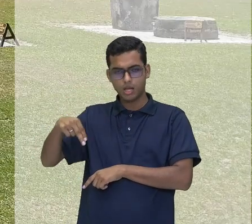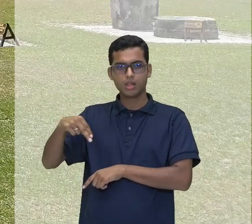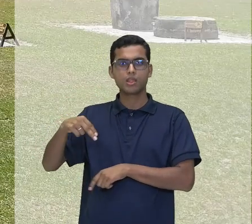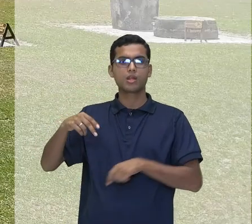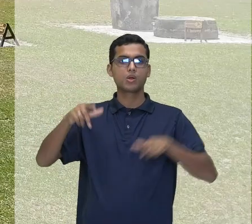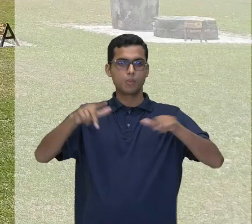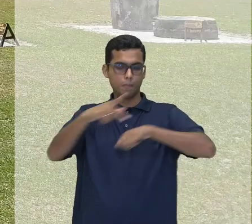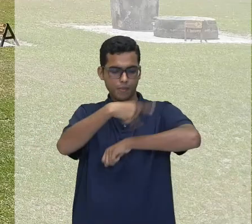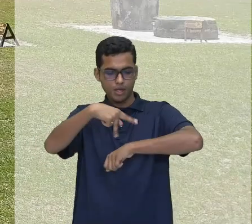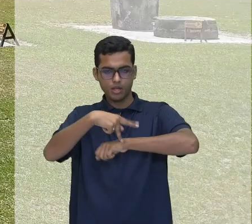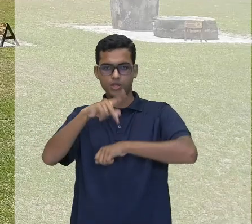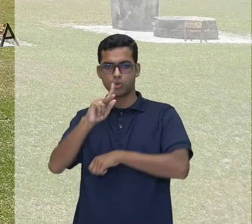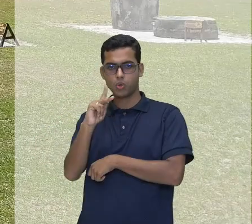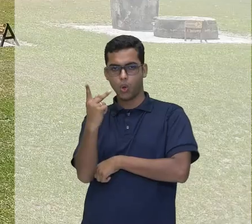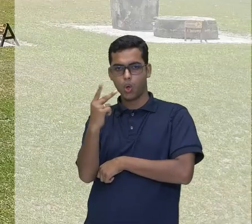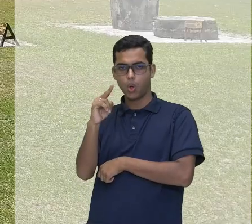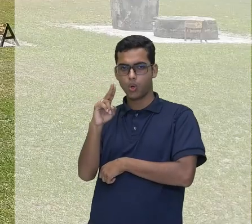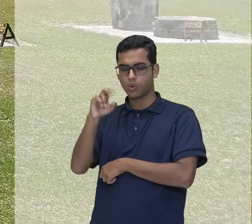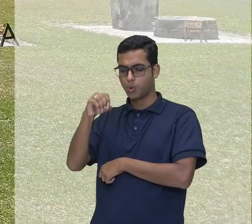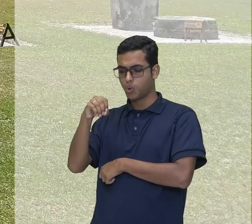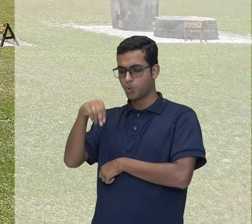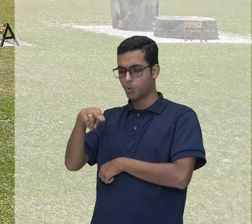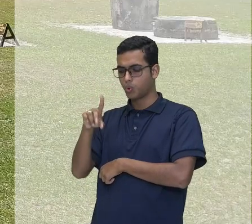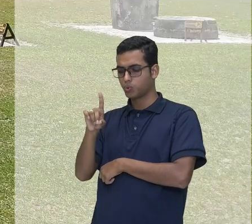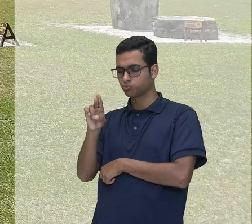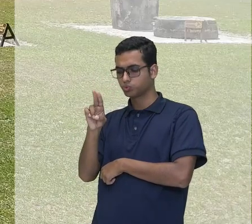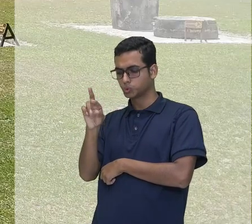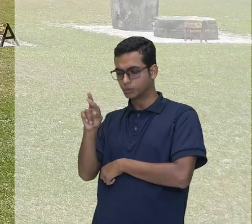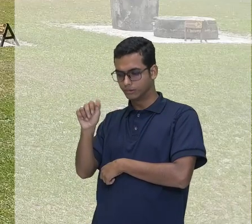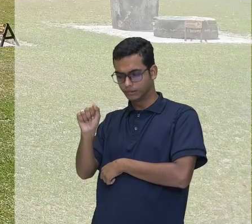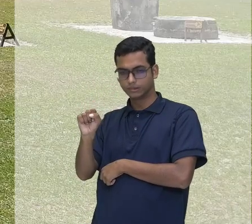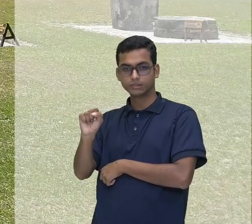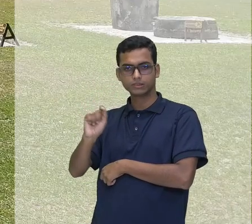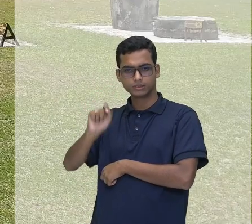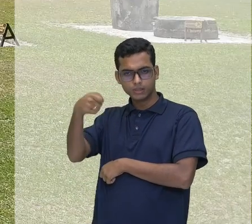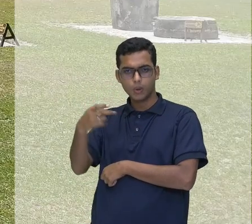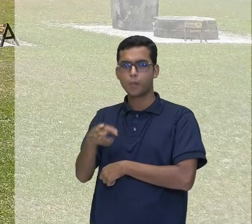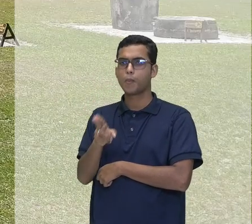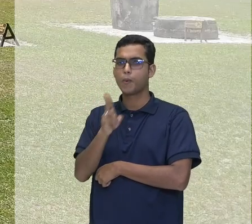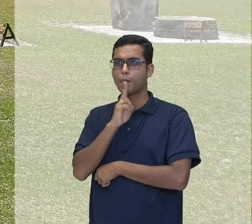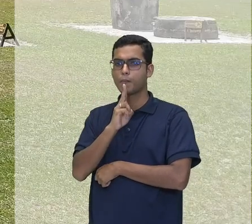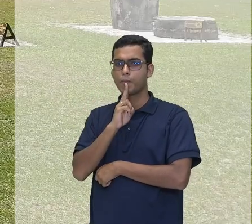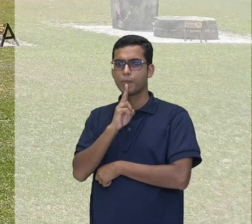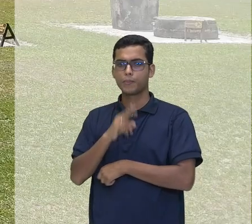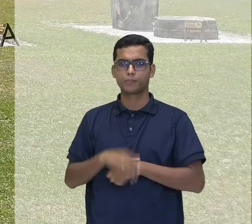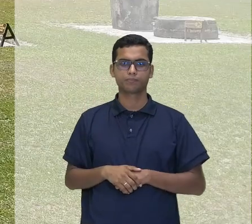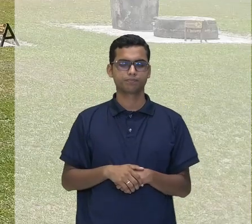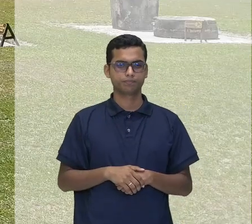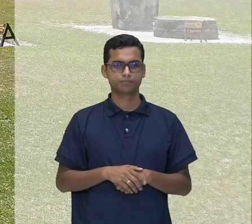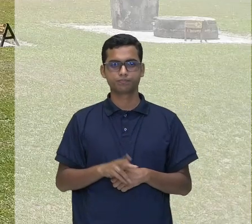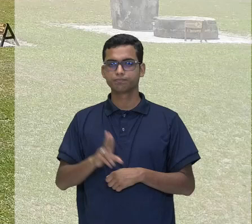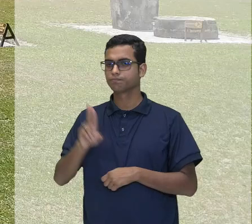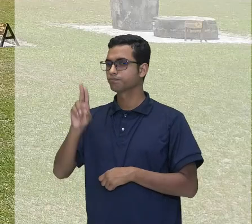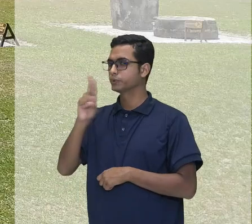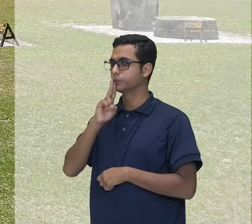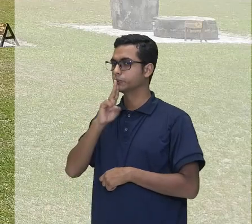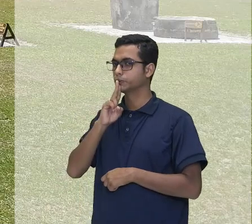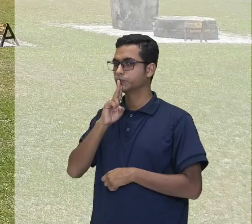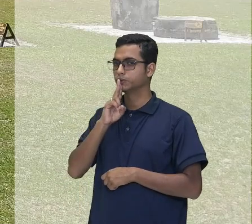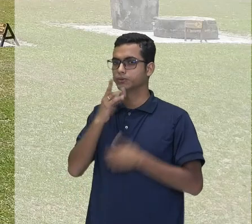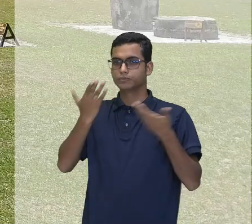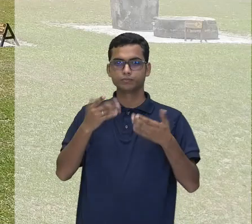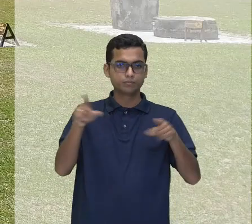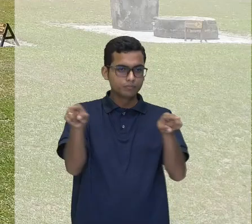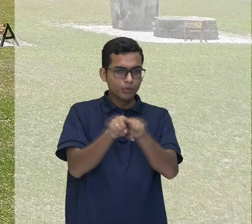civilização ocorre entre os séculos 3 e 9 depois de Cristo. Acredita-se que uma das causas para